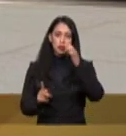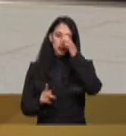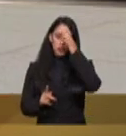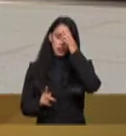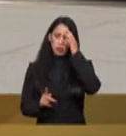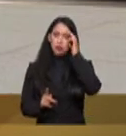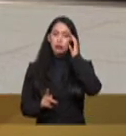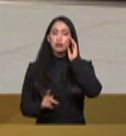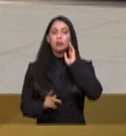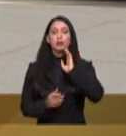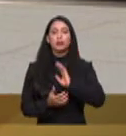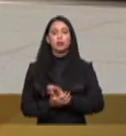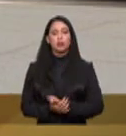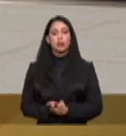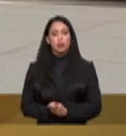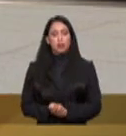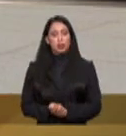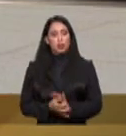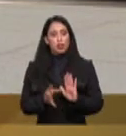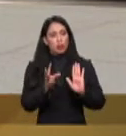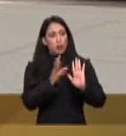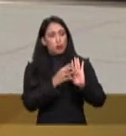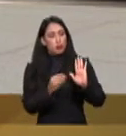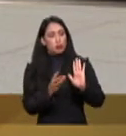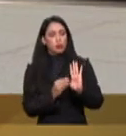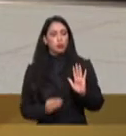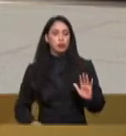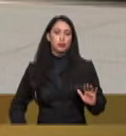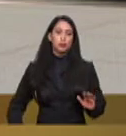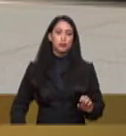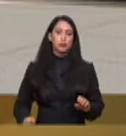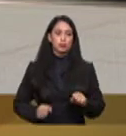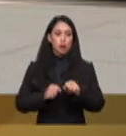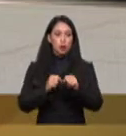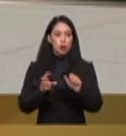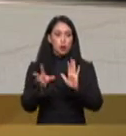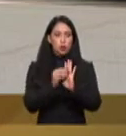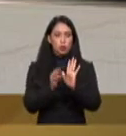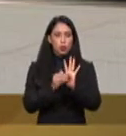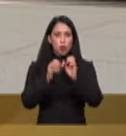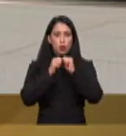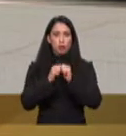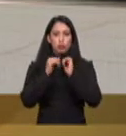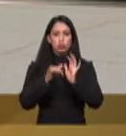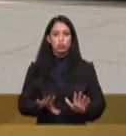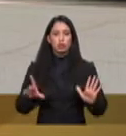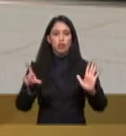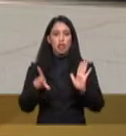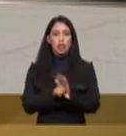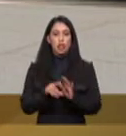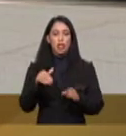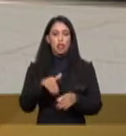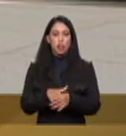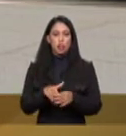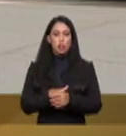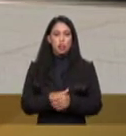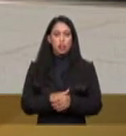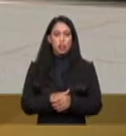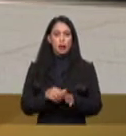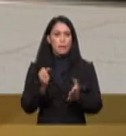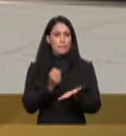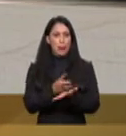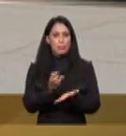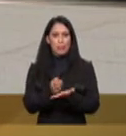colegas, o modelo de negócio do impulsionamento de conteúdo autorizado pela lei eleitoral e o do disparo em massa de